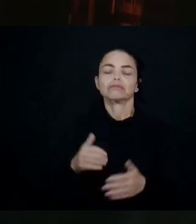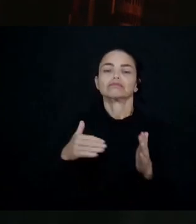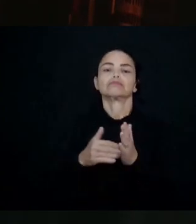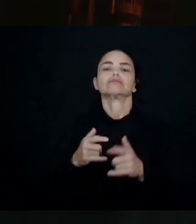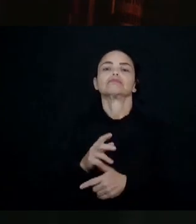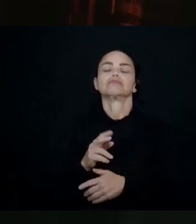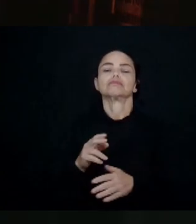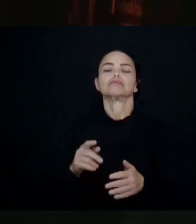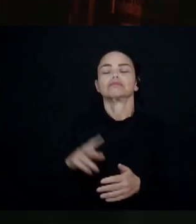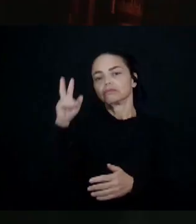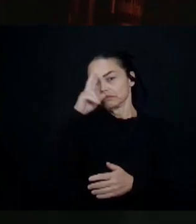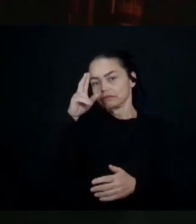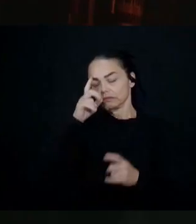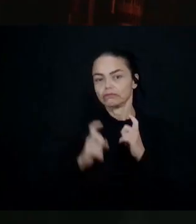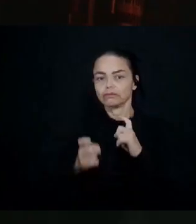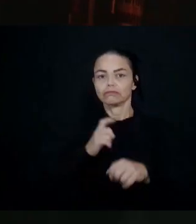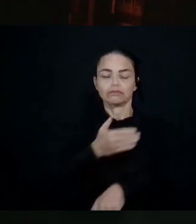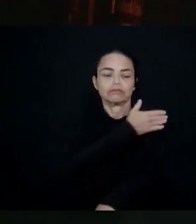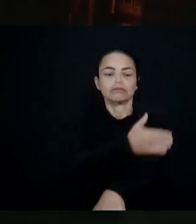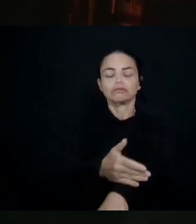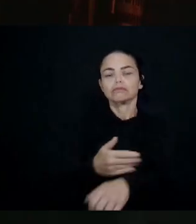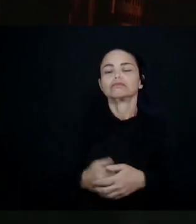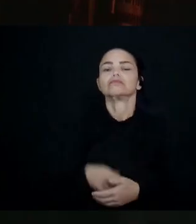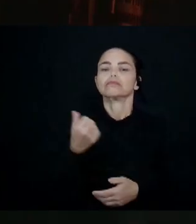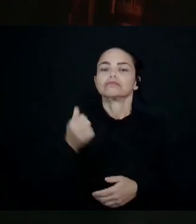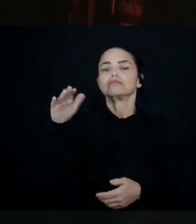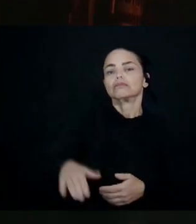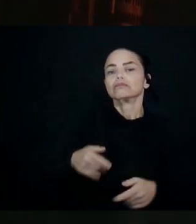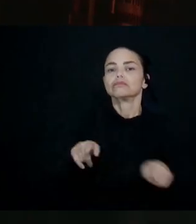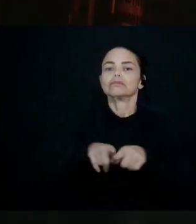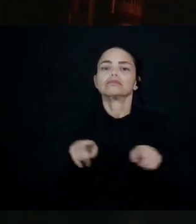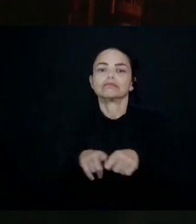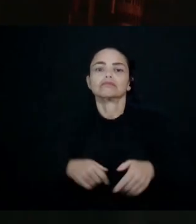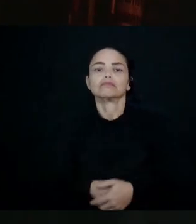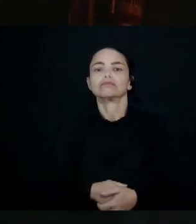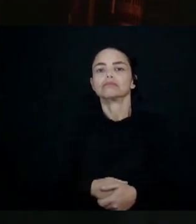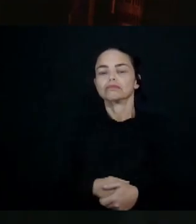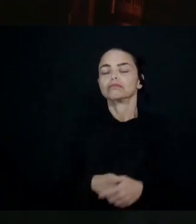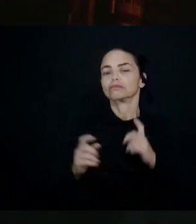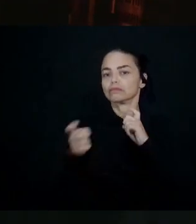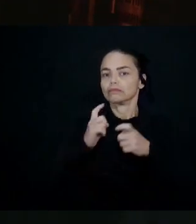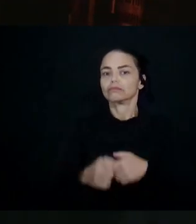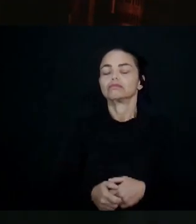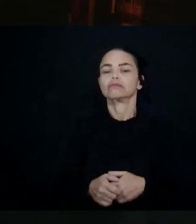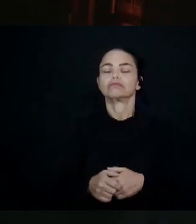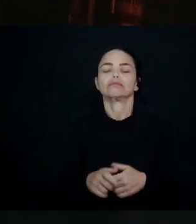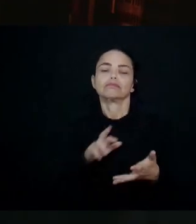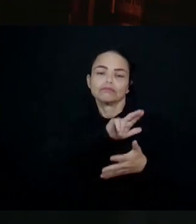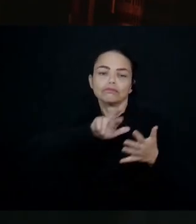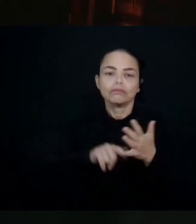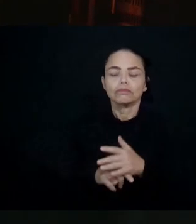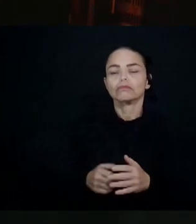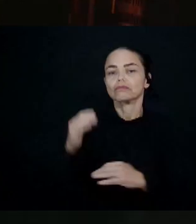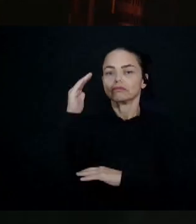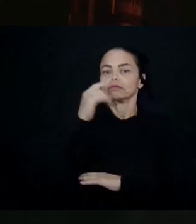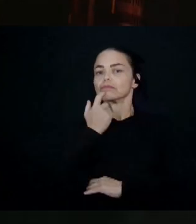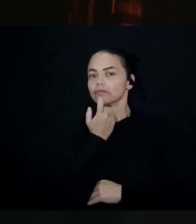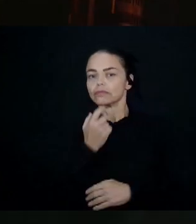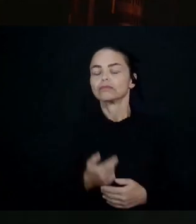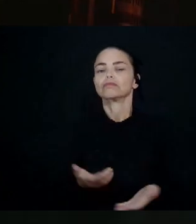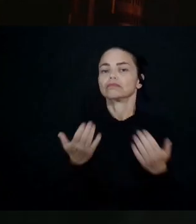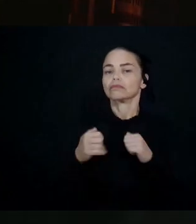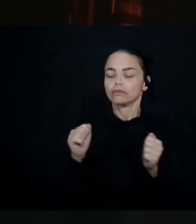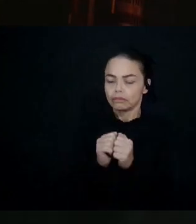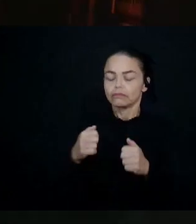tem reunião ordinária, tá às 6 da tarde, também tem reuniões na Câmara de Campinas, você fica com a gente aqui na TV